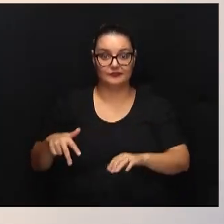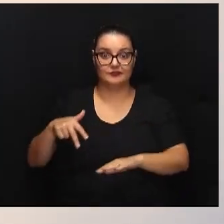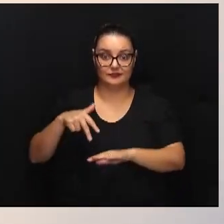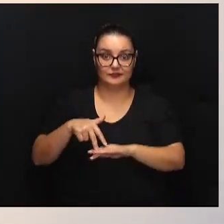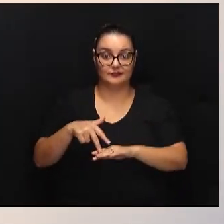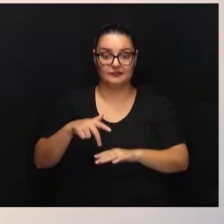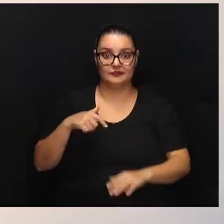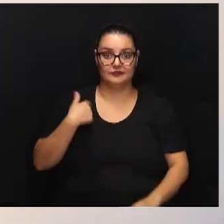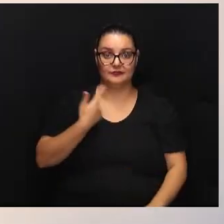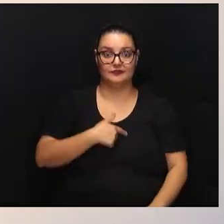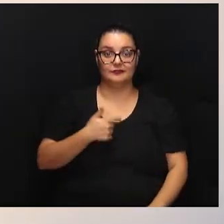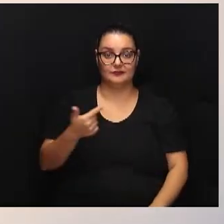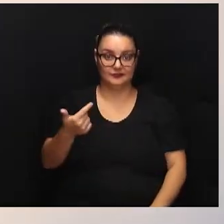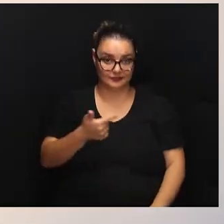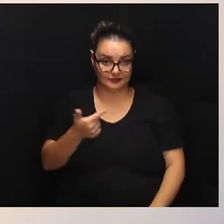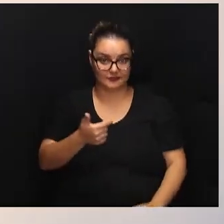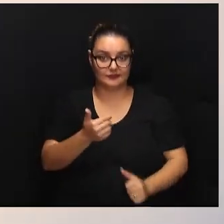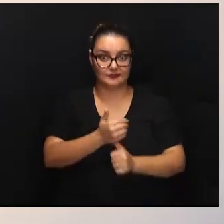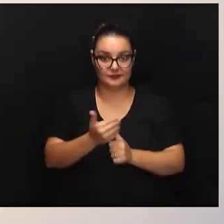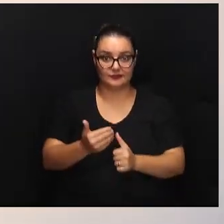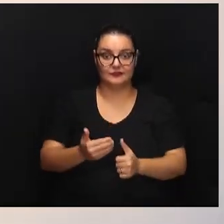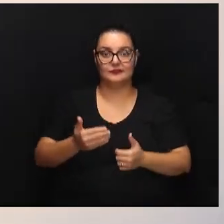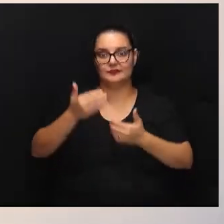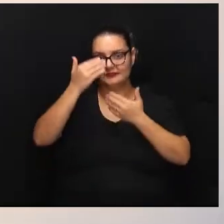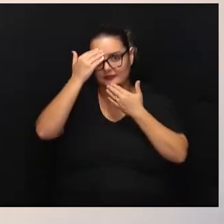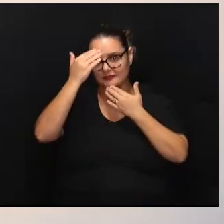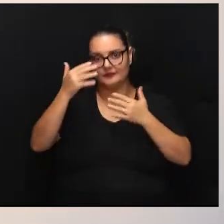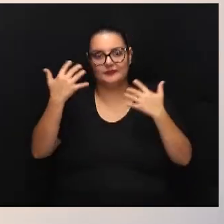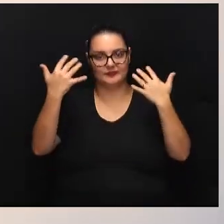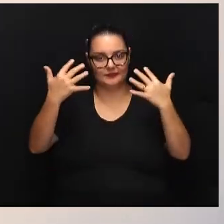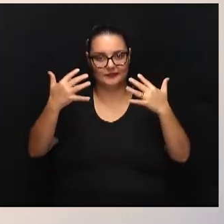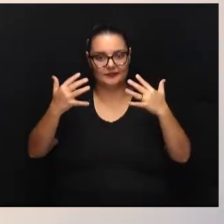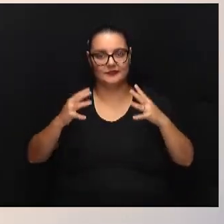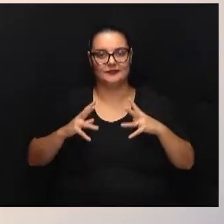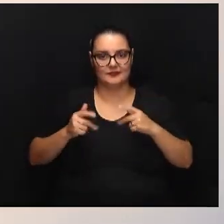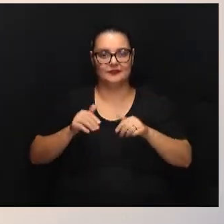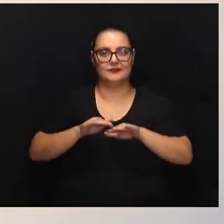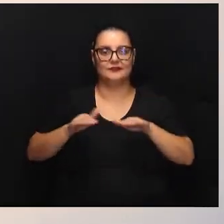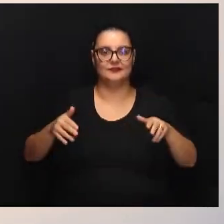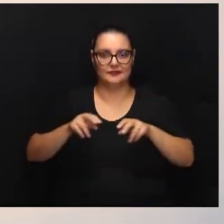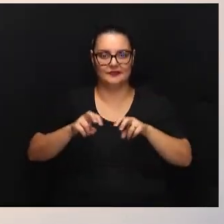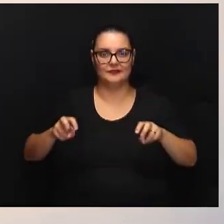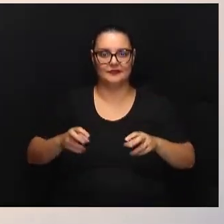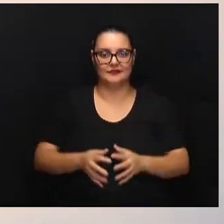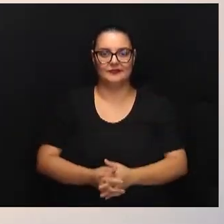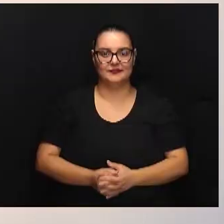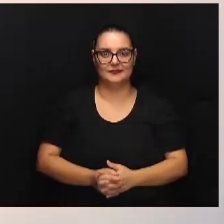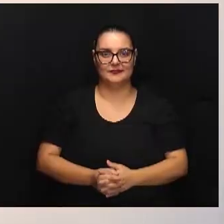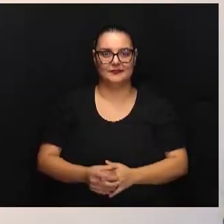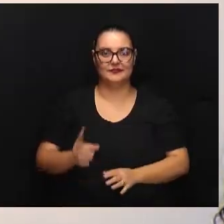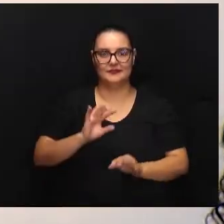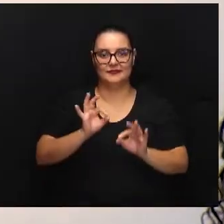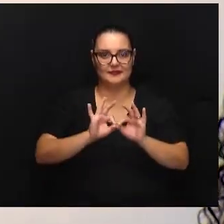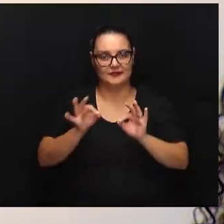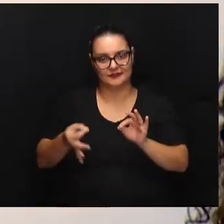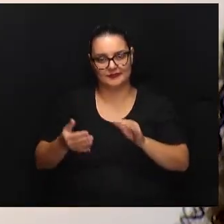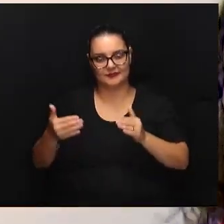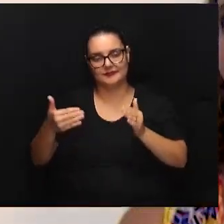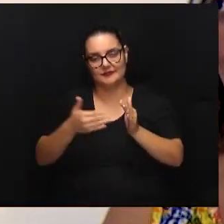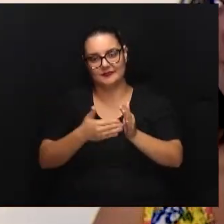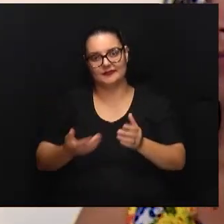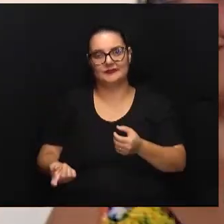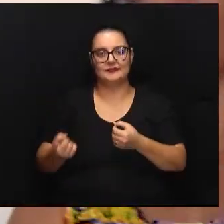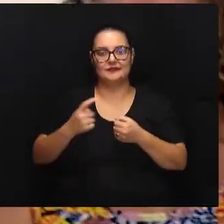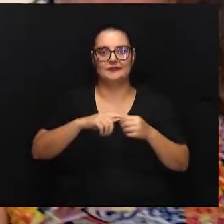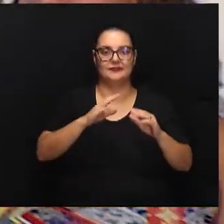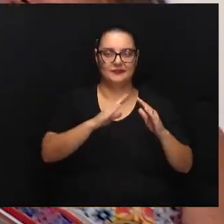que hoje também ela possa estar aí seguindo o seu segundo mandato. Então, muito obrigada, parabéns a todos da mesa. Não vou